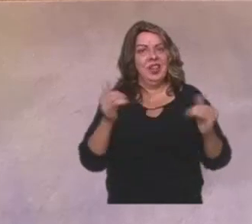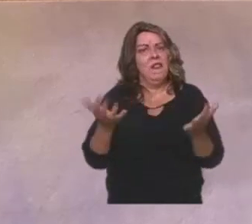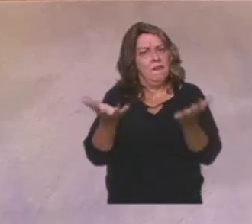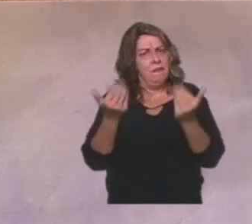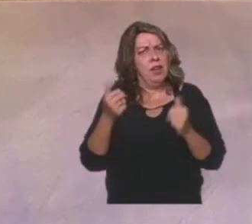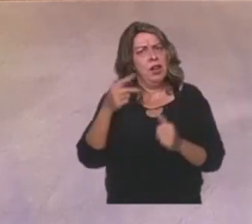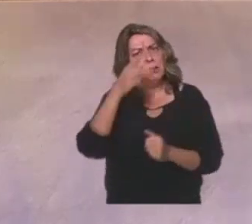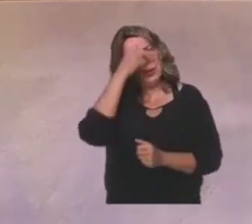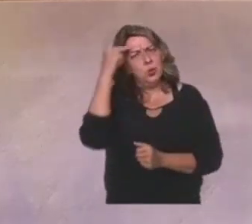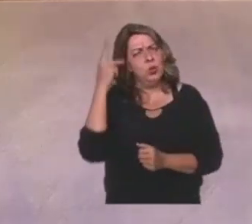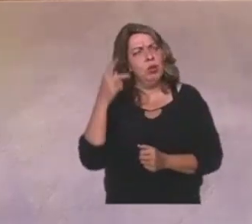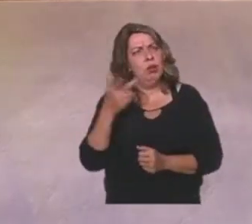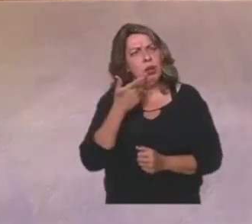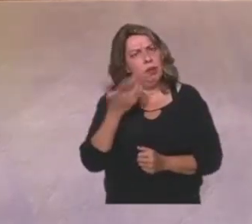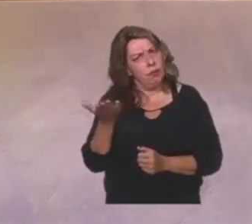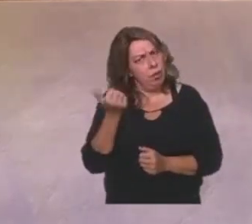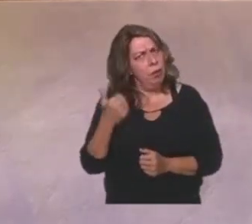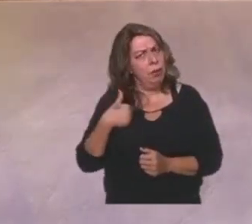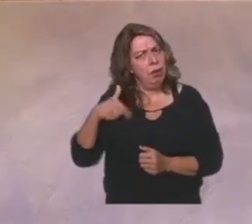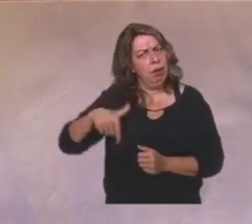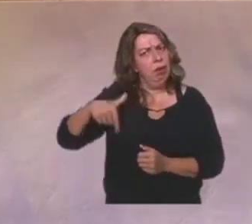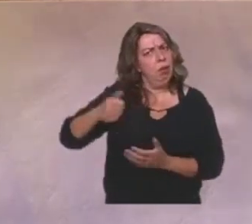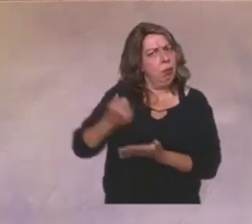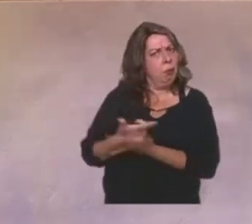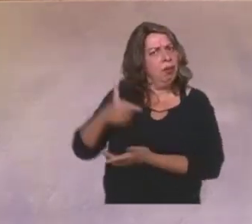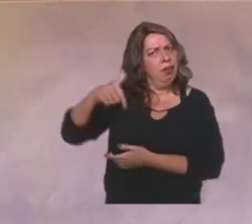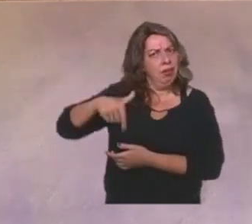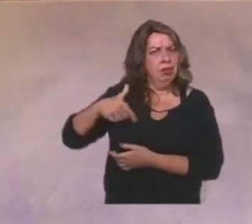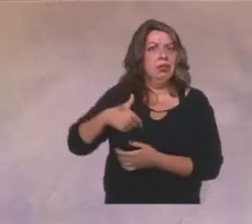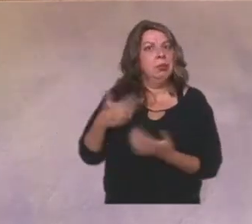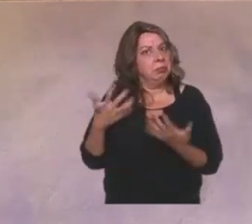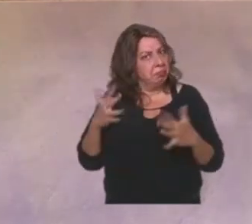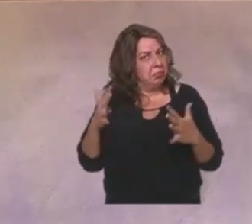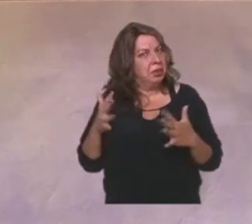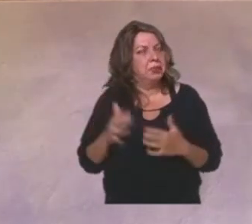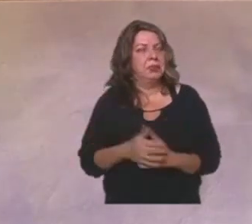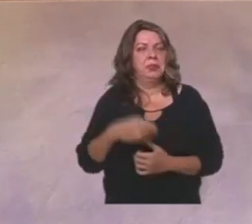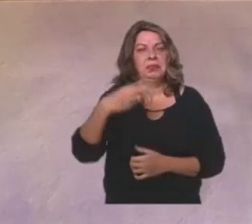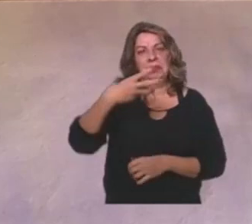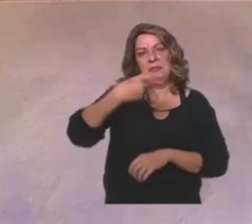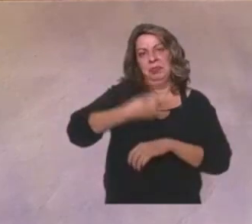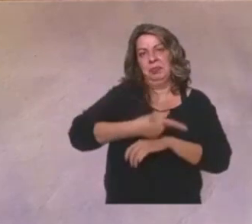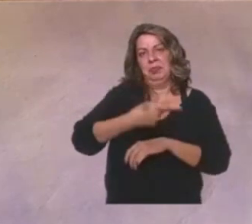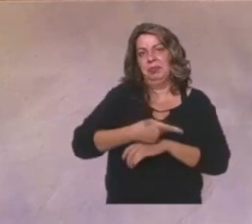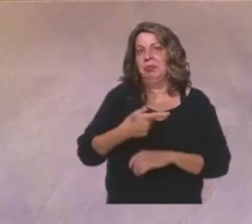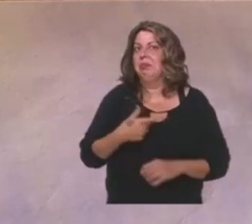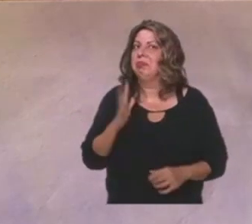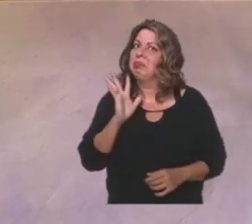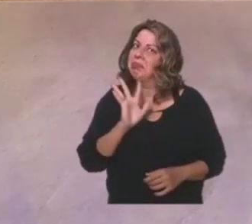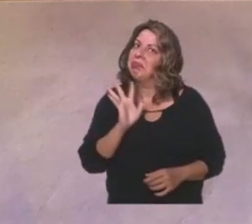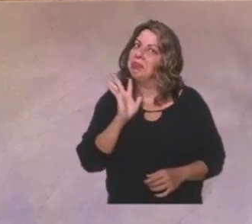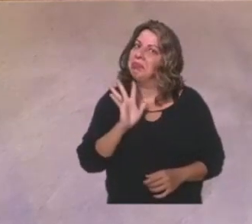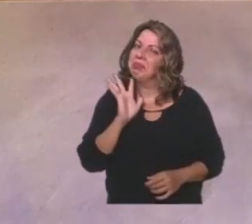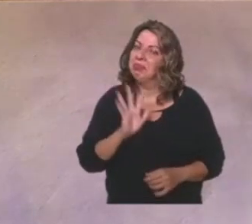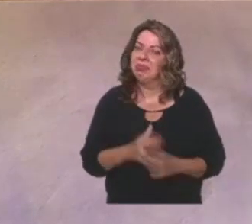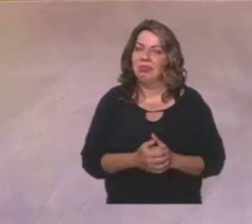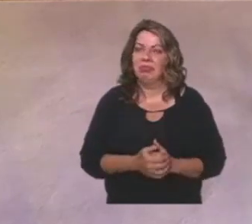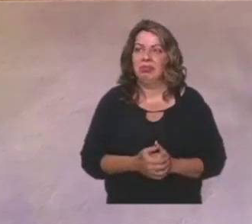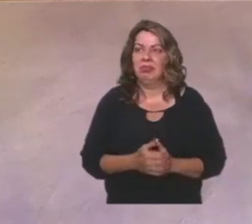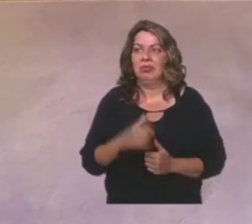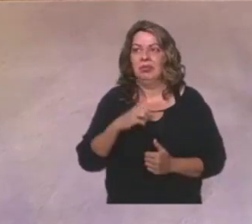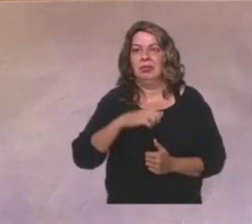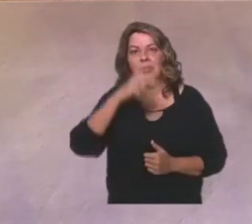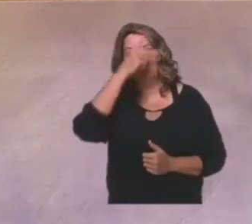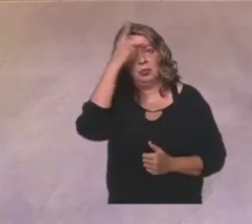tá certa. Ó, parabéns aí pra você, né? Terceiro prêmio, muito bacana. Inclusive,